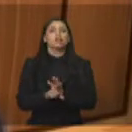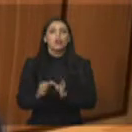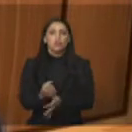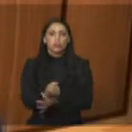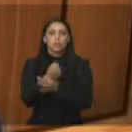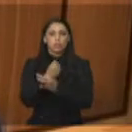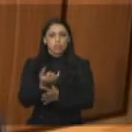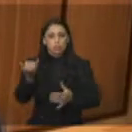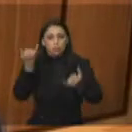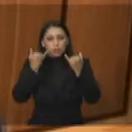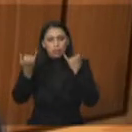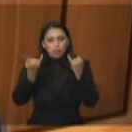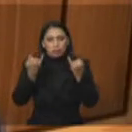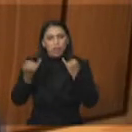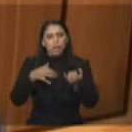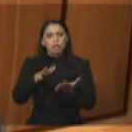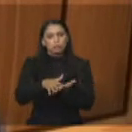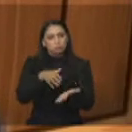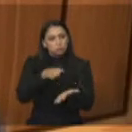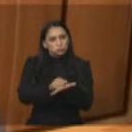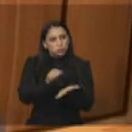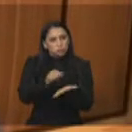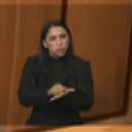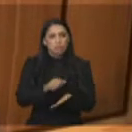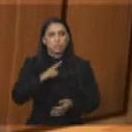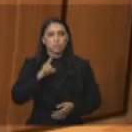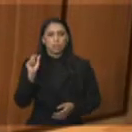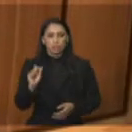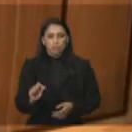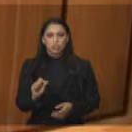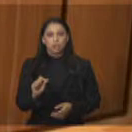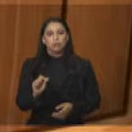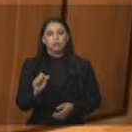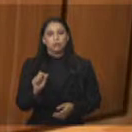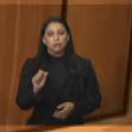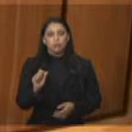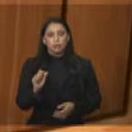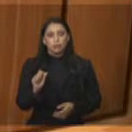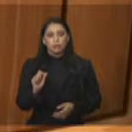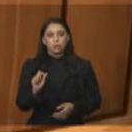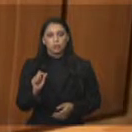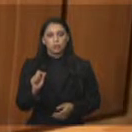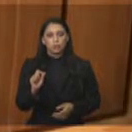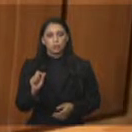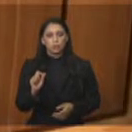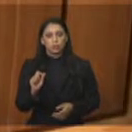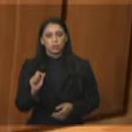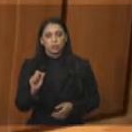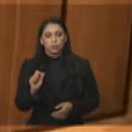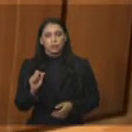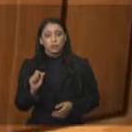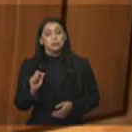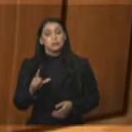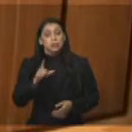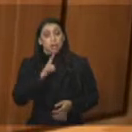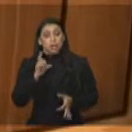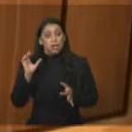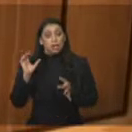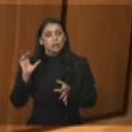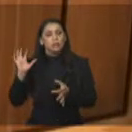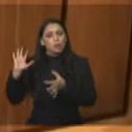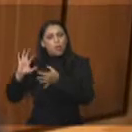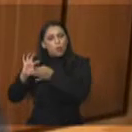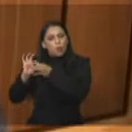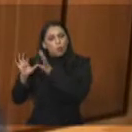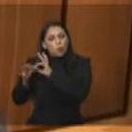lei escrita pelo fundador dessa tradição, professor aqui da Universidade de Frankfurt, Spiros e Mites, tem um contexto concreto